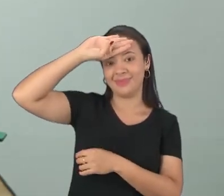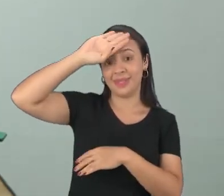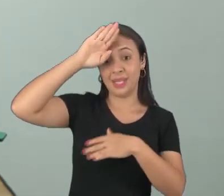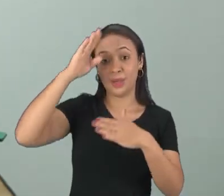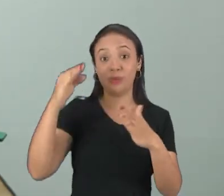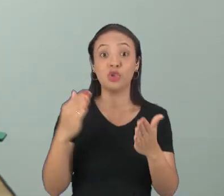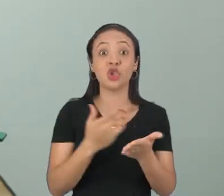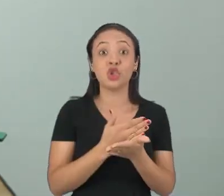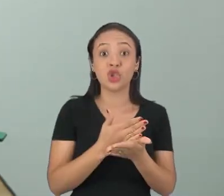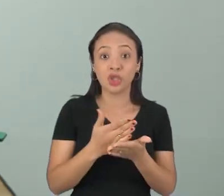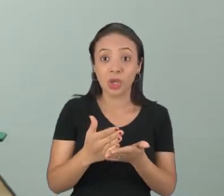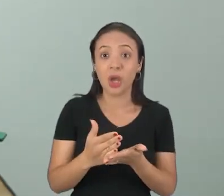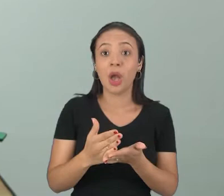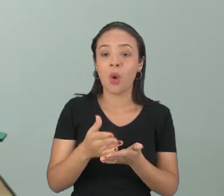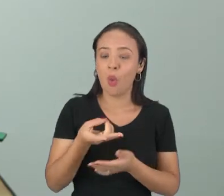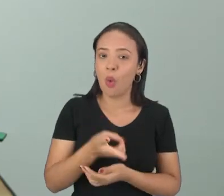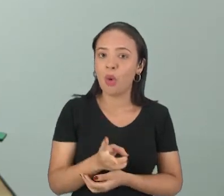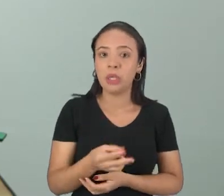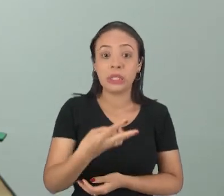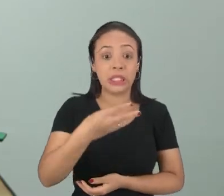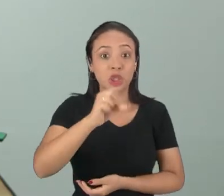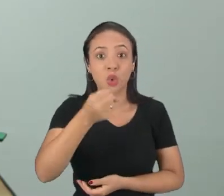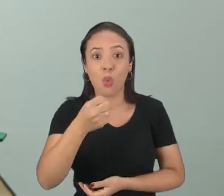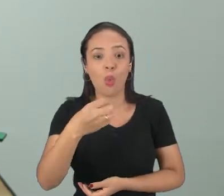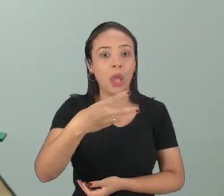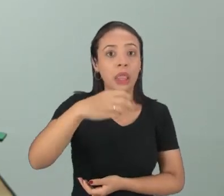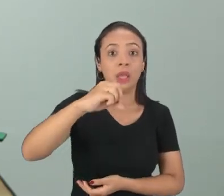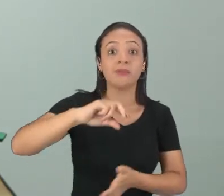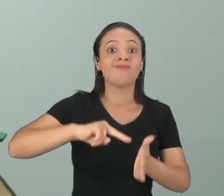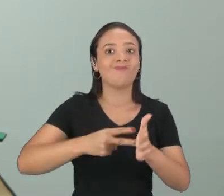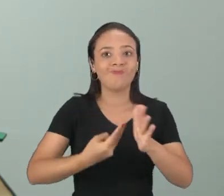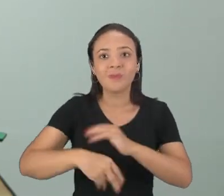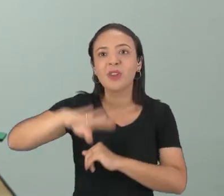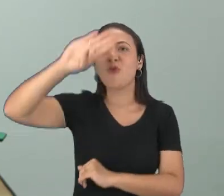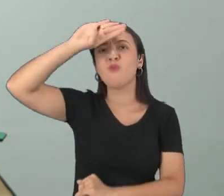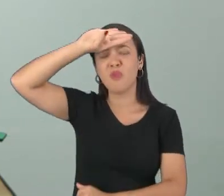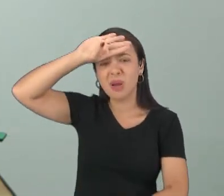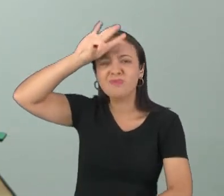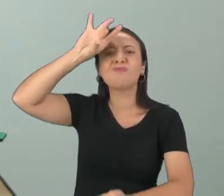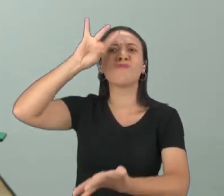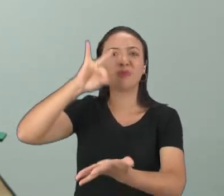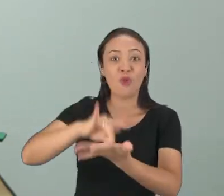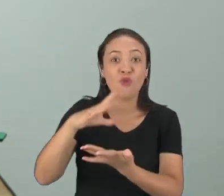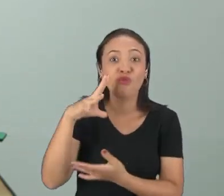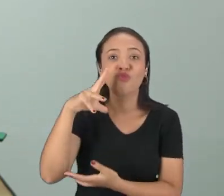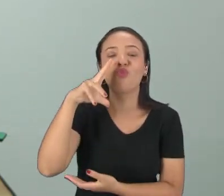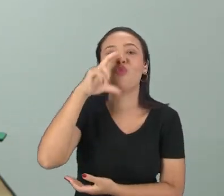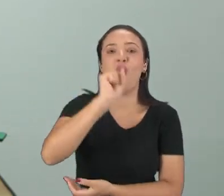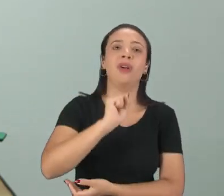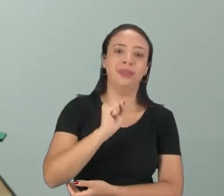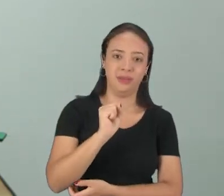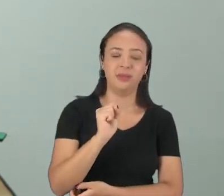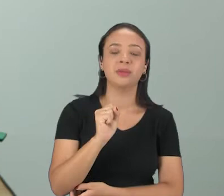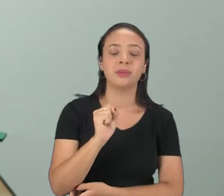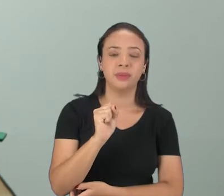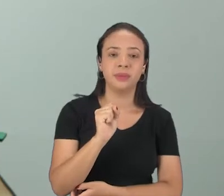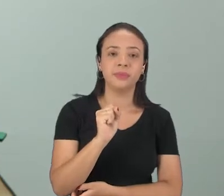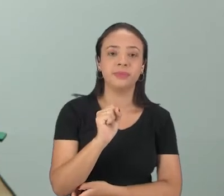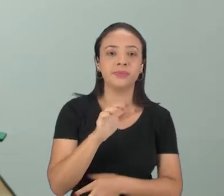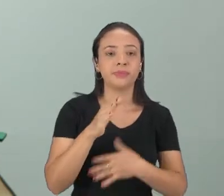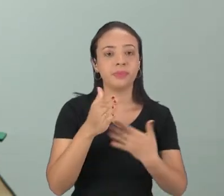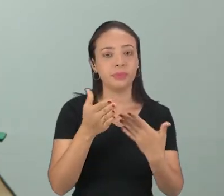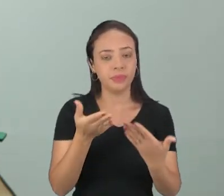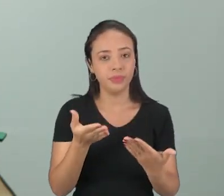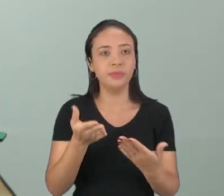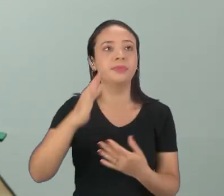chega 38, 39, nós vemos que a pessoa está com muita febre, né? Já está com a temperatura muito elevada e ela